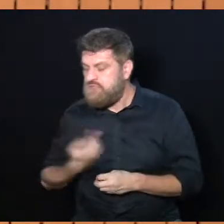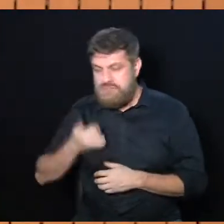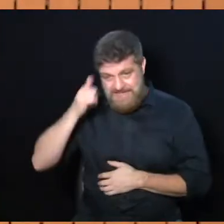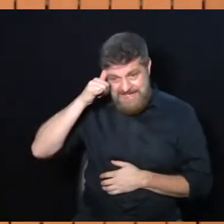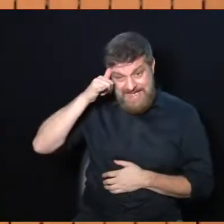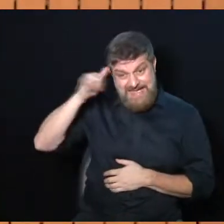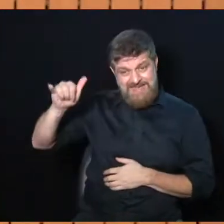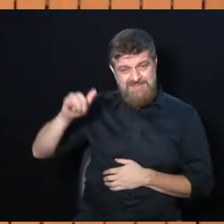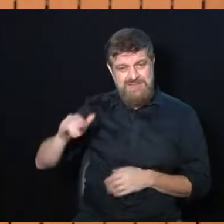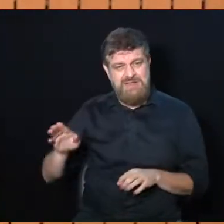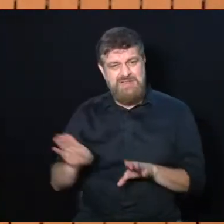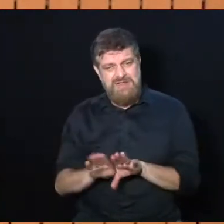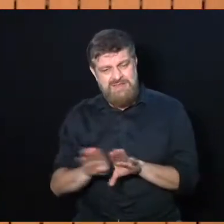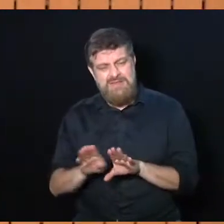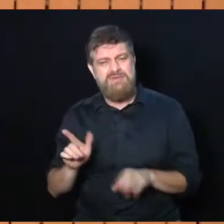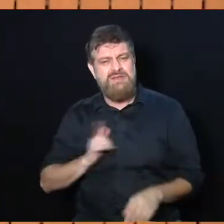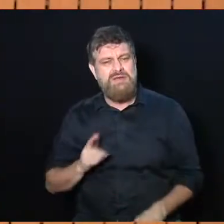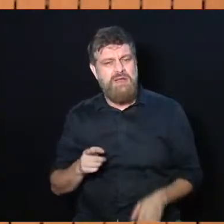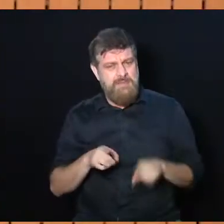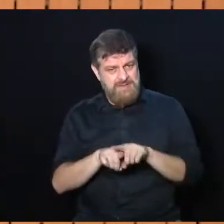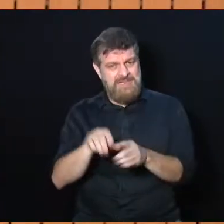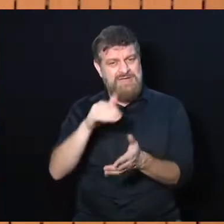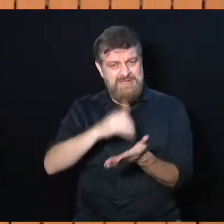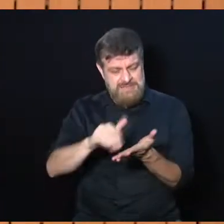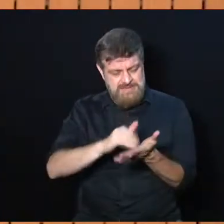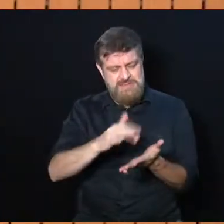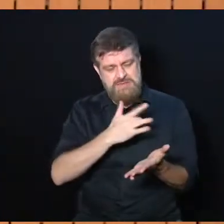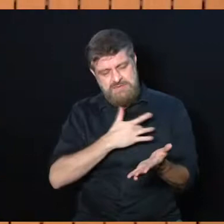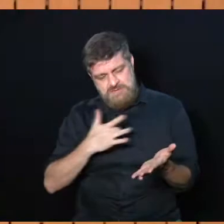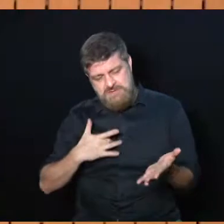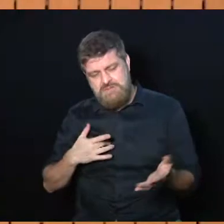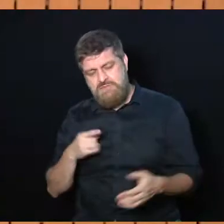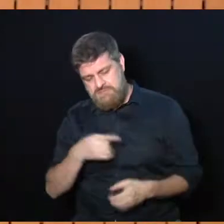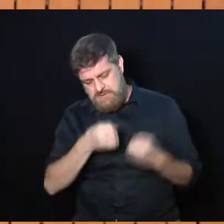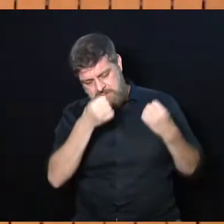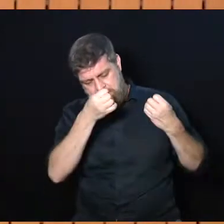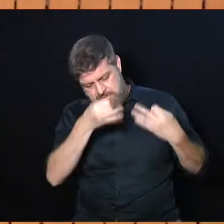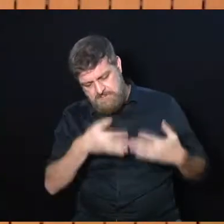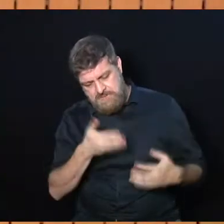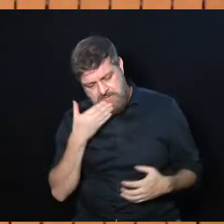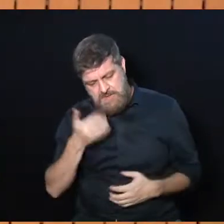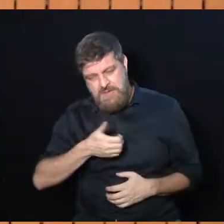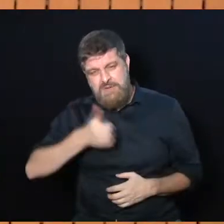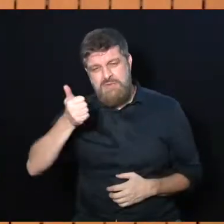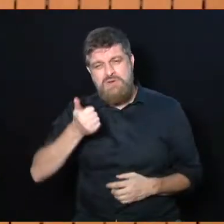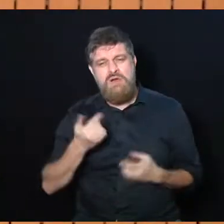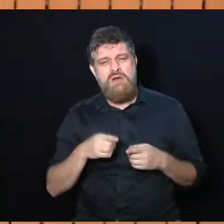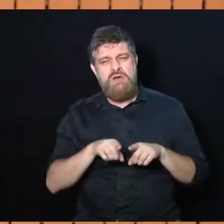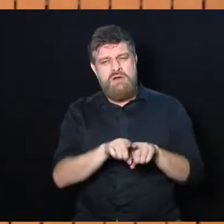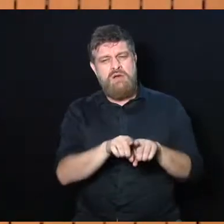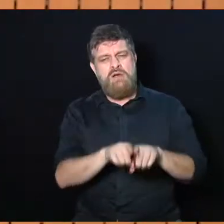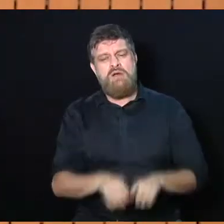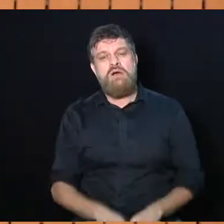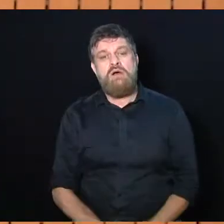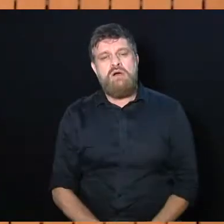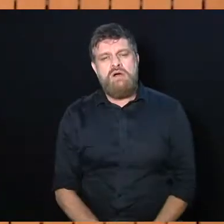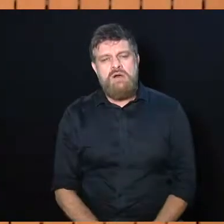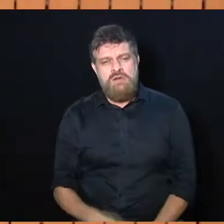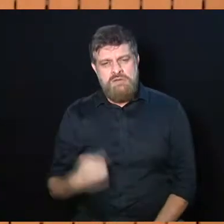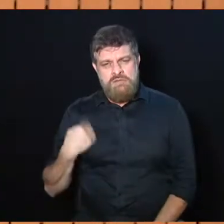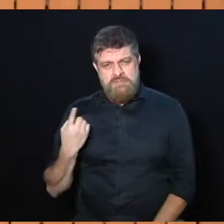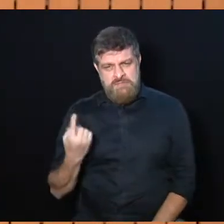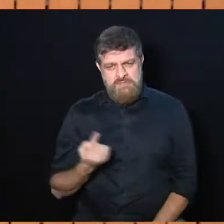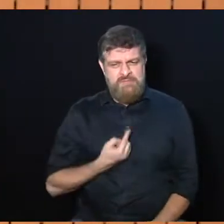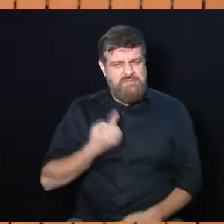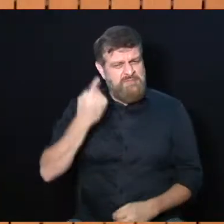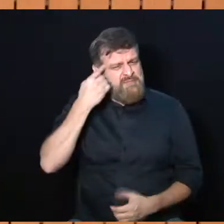prevenção. Sei que tem uma parceria com a Secretaria de Saúde. Se o senhor pudesse comentar um pouquinho dessa parceria e como que, para a gente até poder